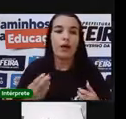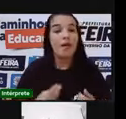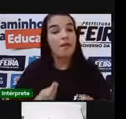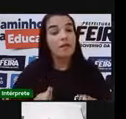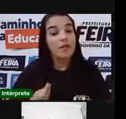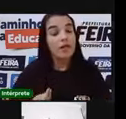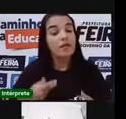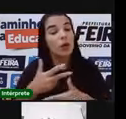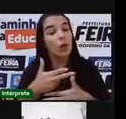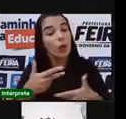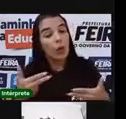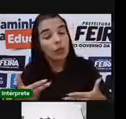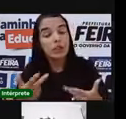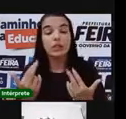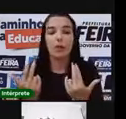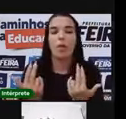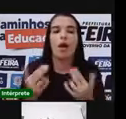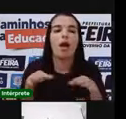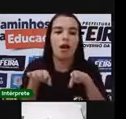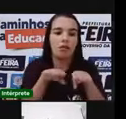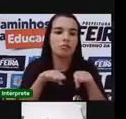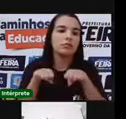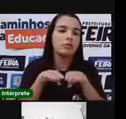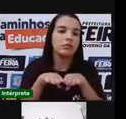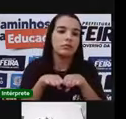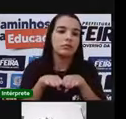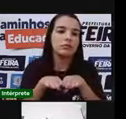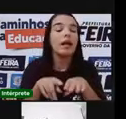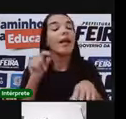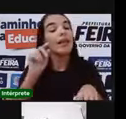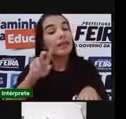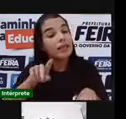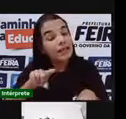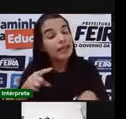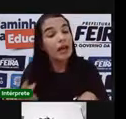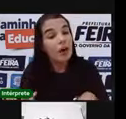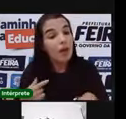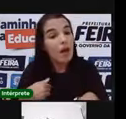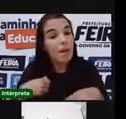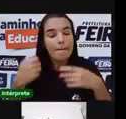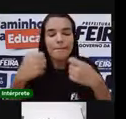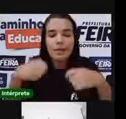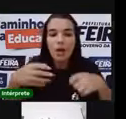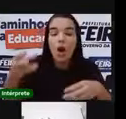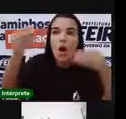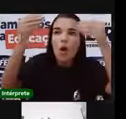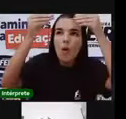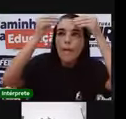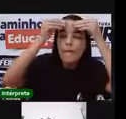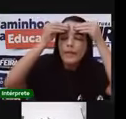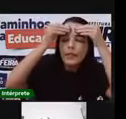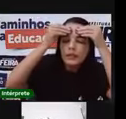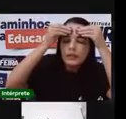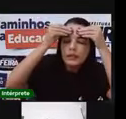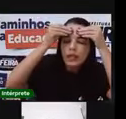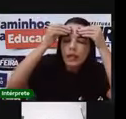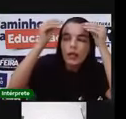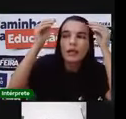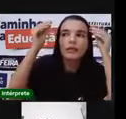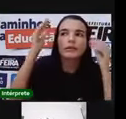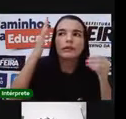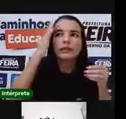A sororidade é isso, é eu compreender e eu ser, não é, eu